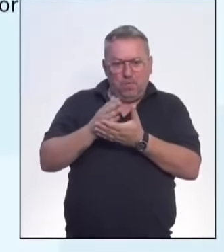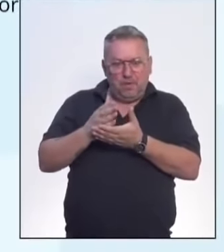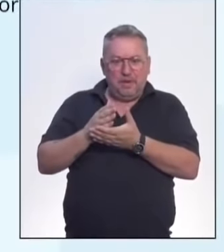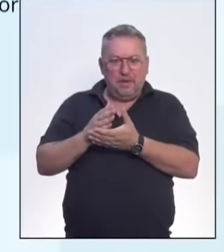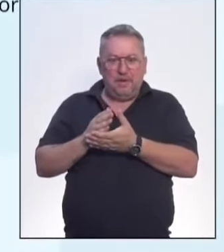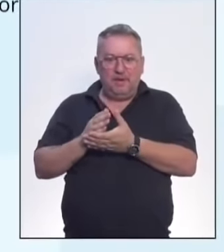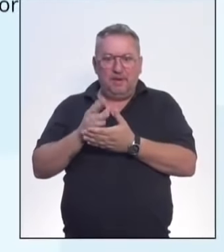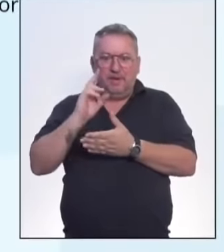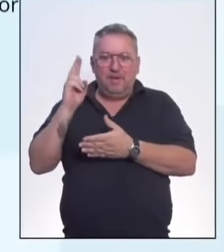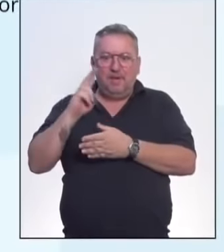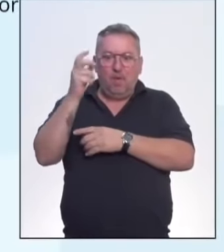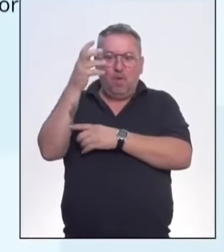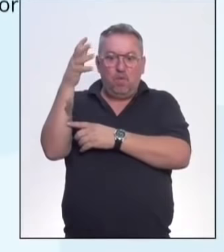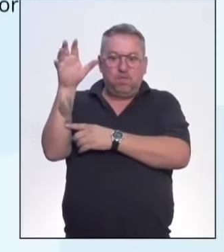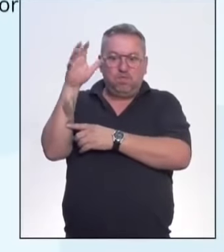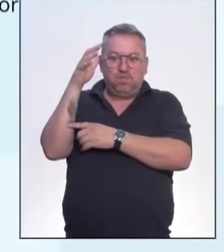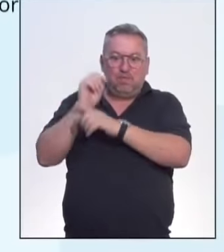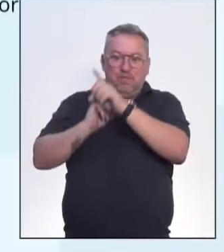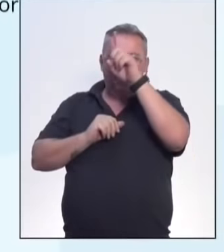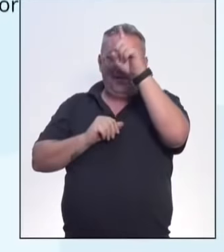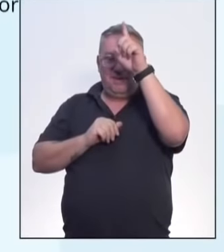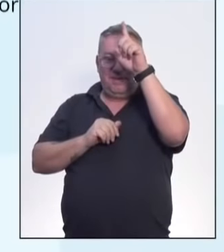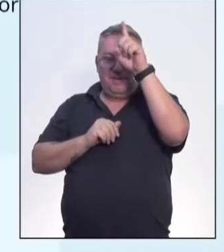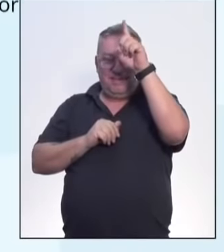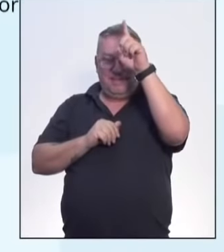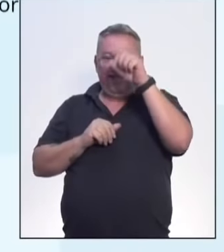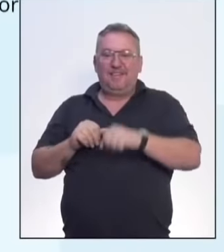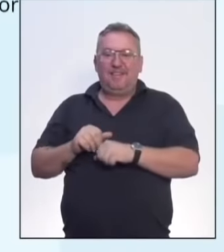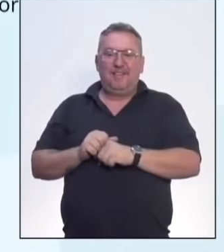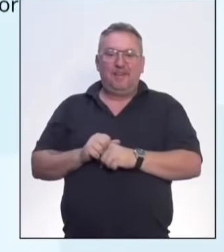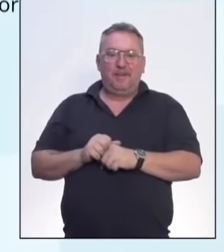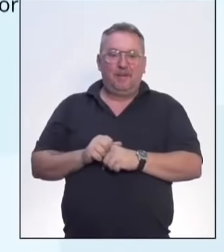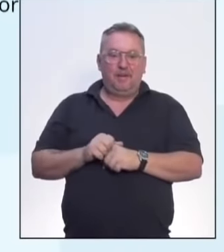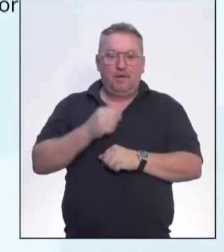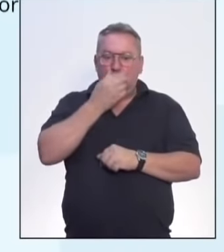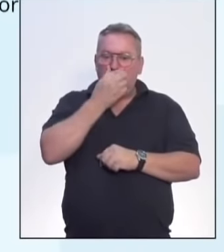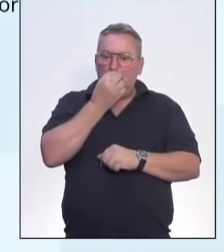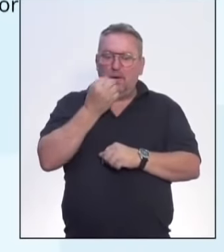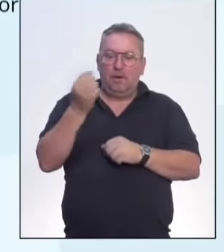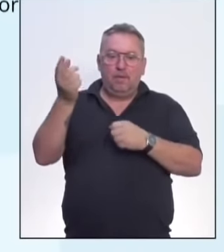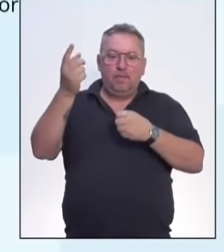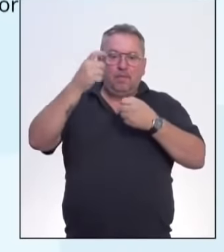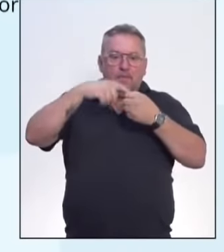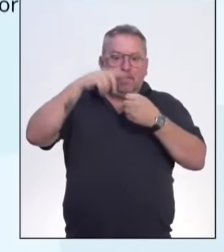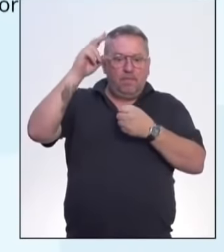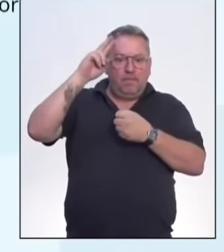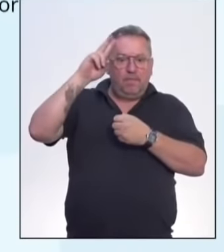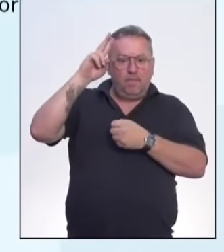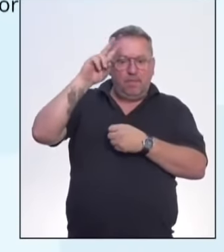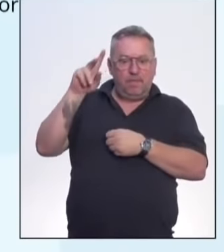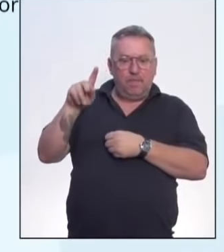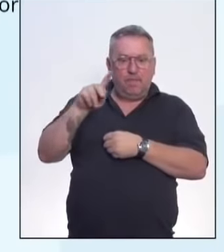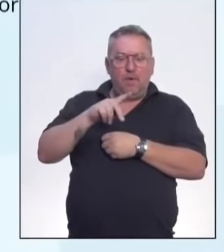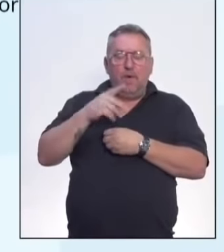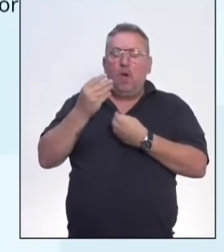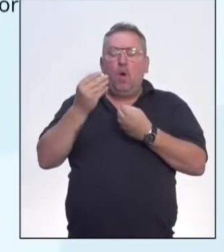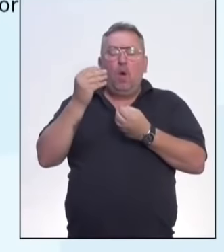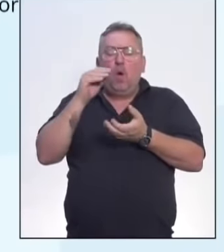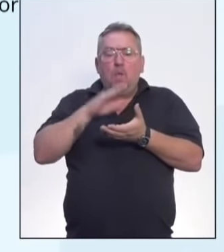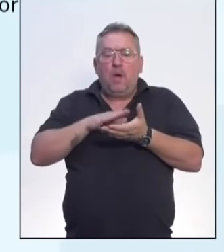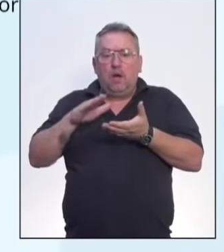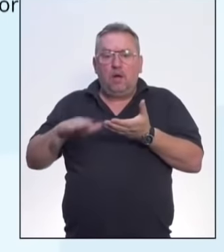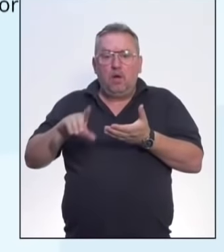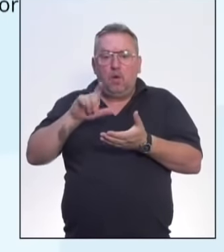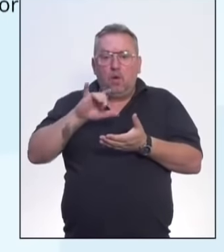ali no canto superior. Tá? Como atividade, olha lá, vamos voltar lá na historinha lá da professora Luana. Como a atividade de